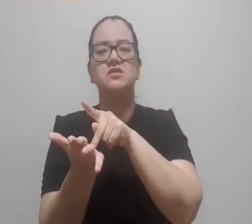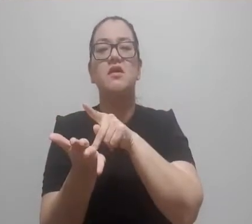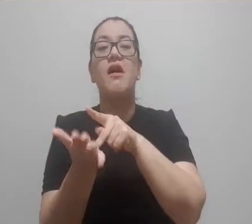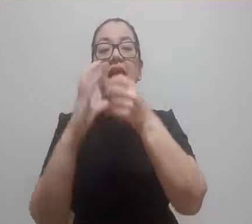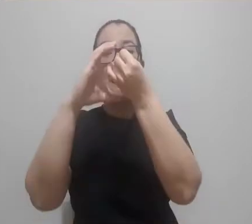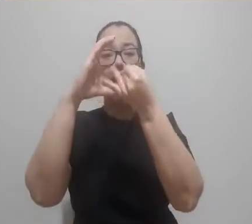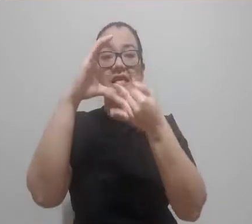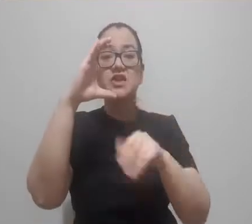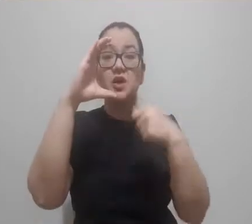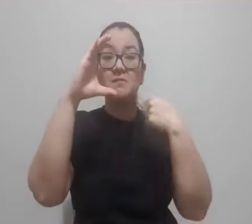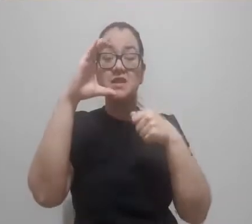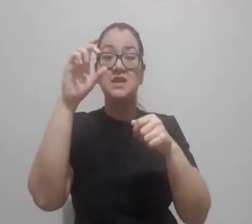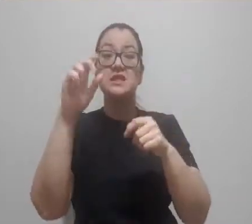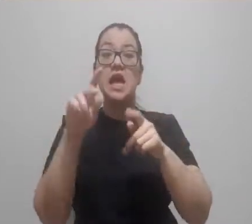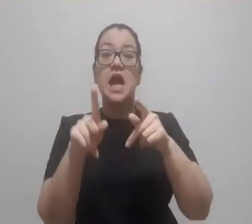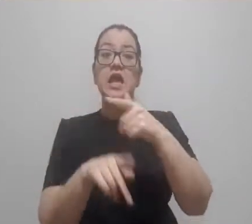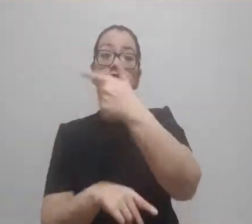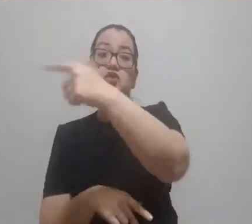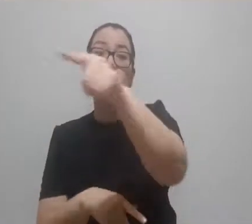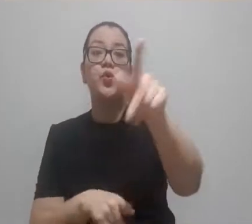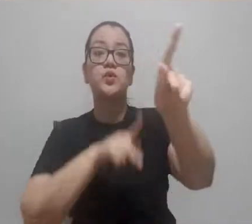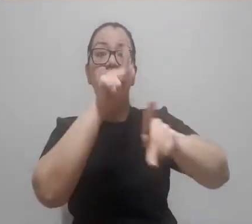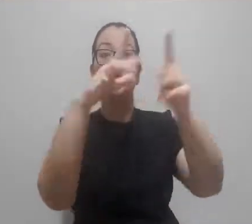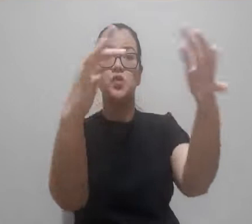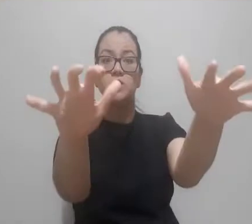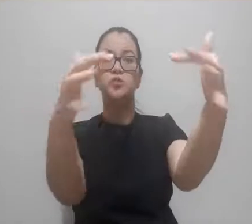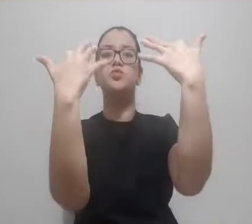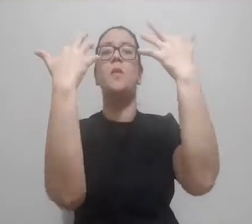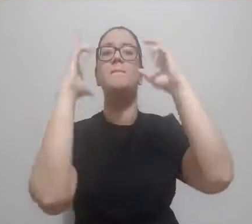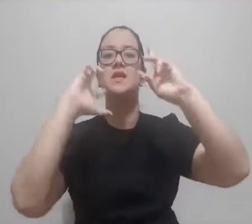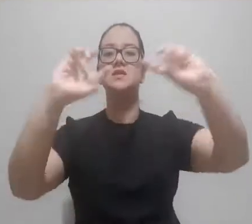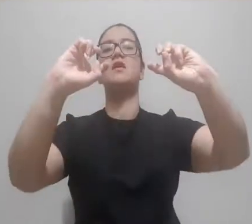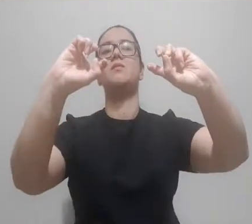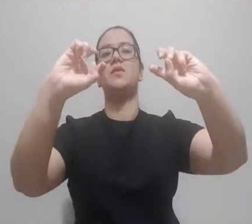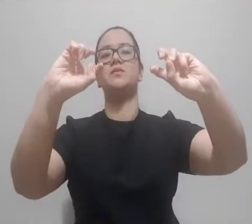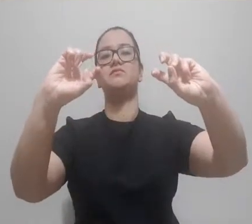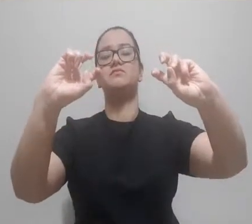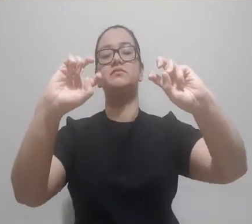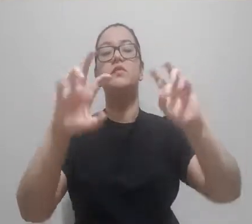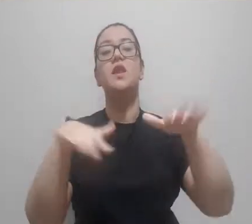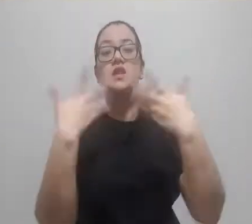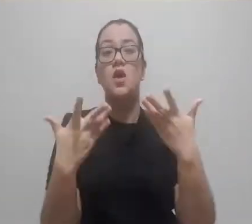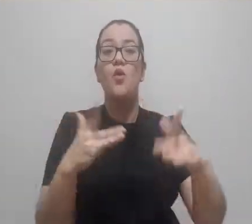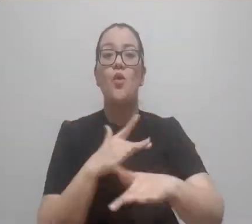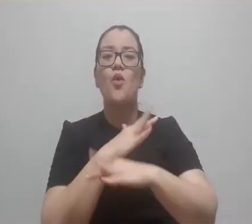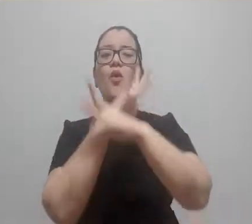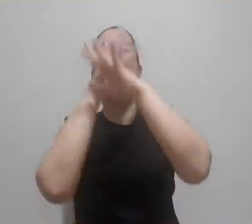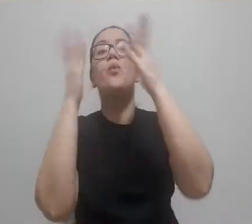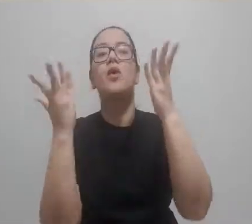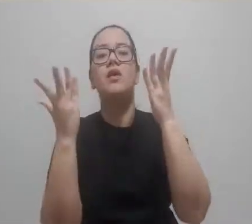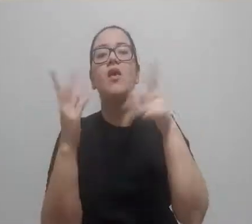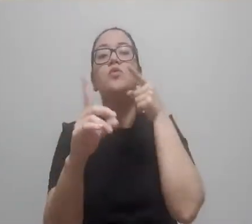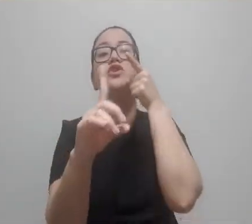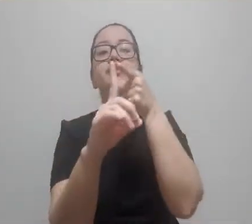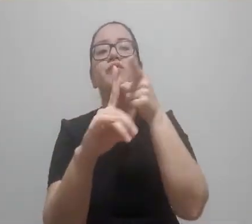fazemos isso, voltando, repetindo, falando novamente, que é para que Deus seja glorificado, né?